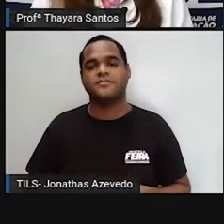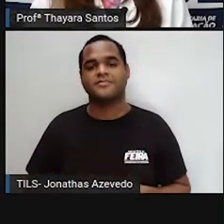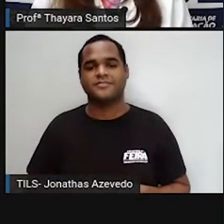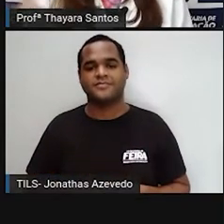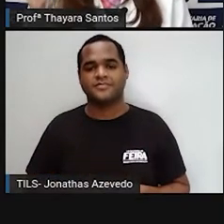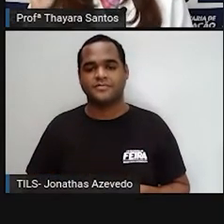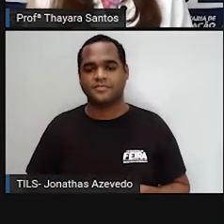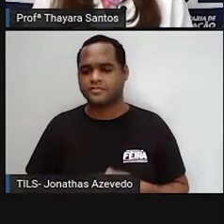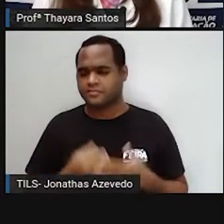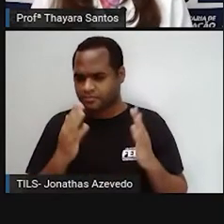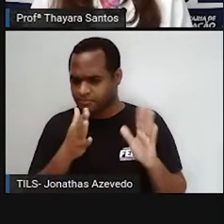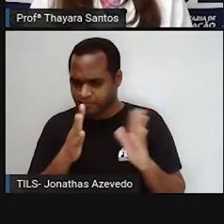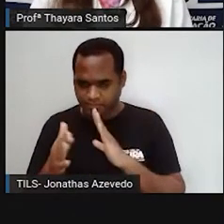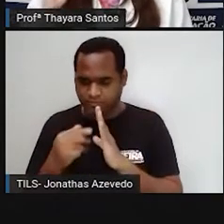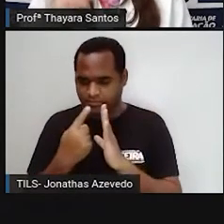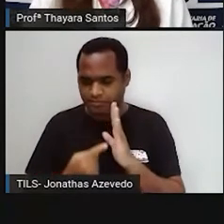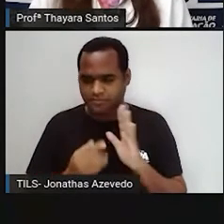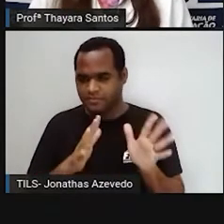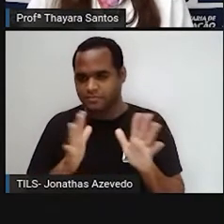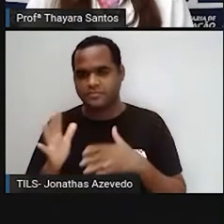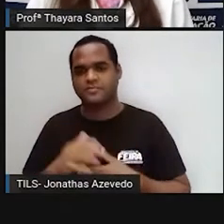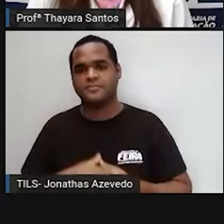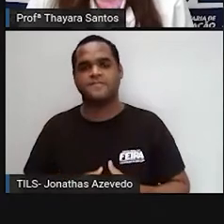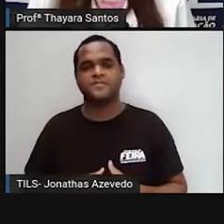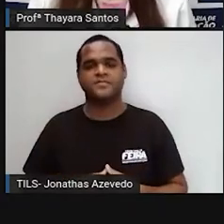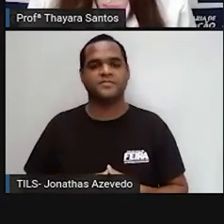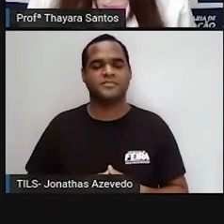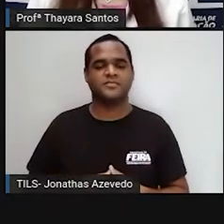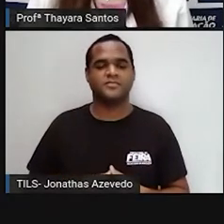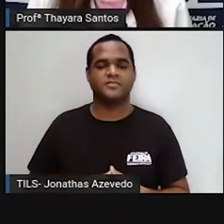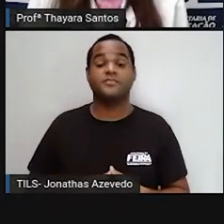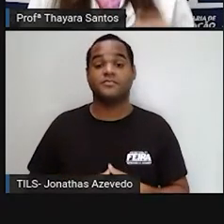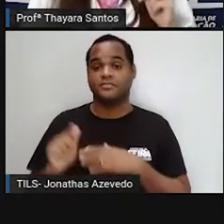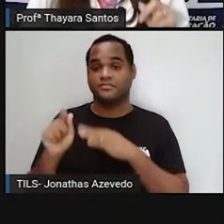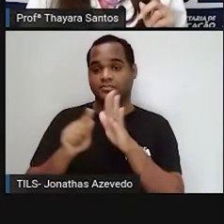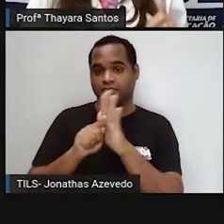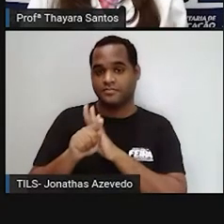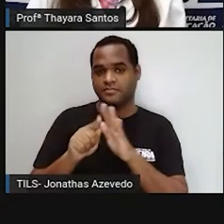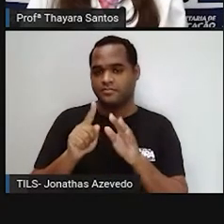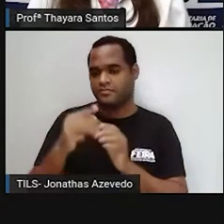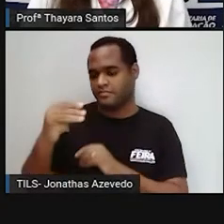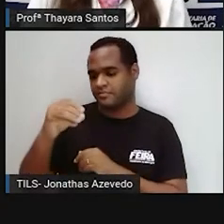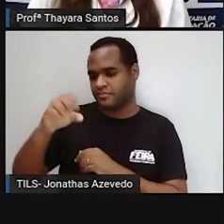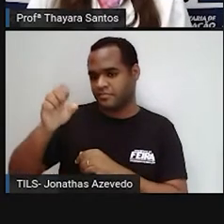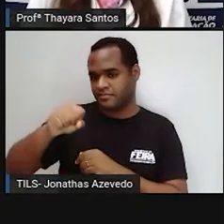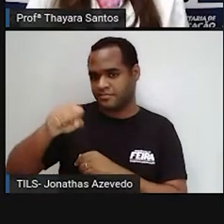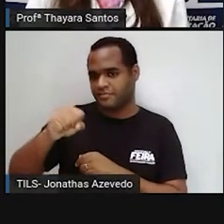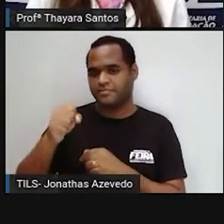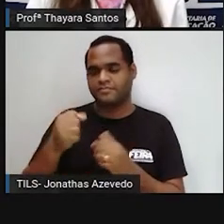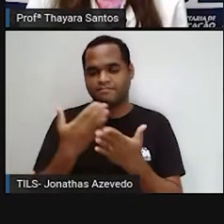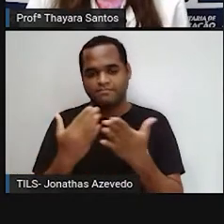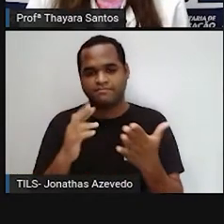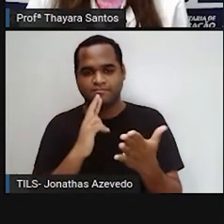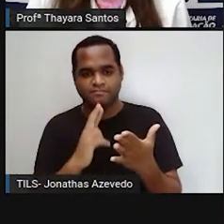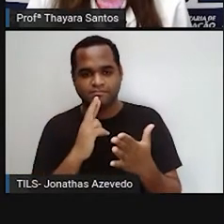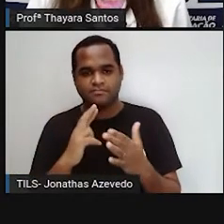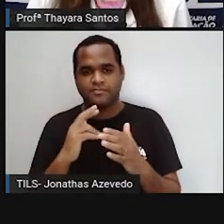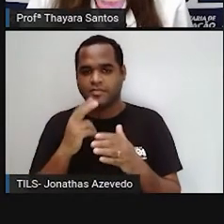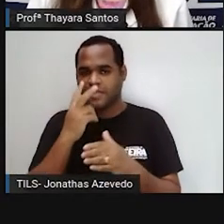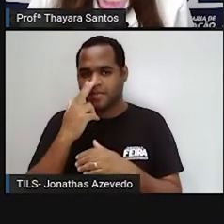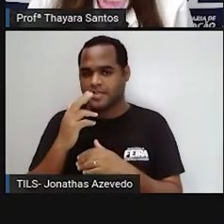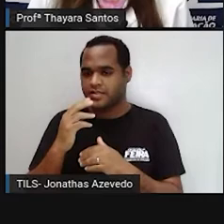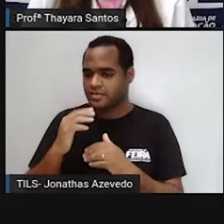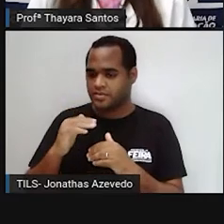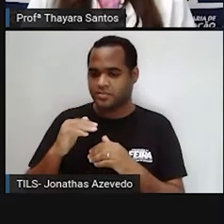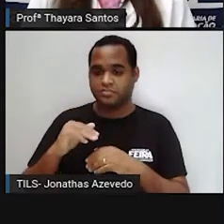Já pegaram? Vamos lá. Primeira pergunta. Vocês vão ter 30 segundos para responder. Evolução é o